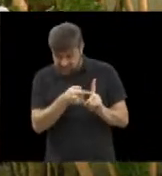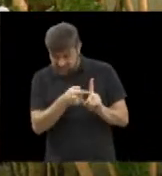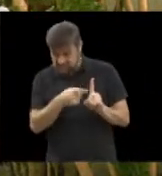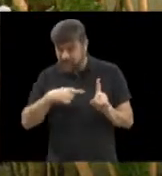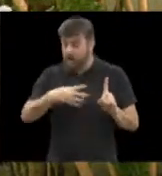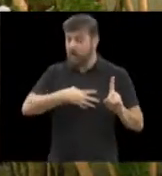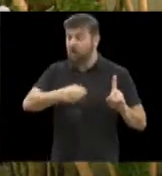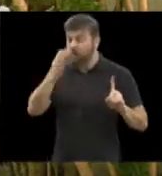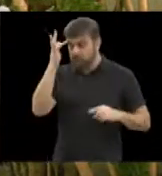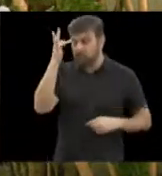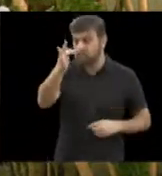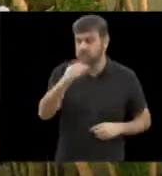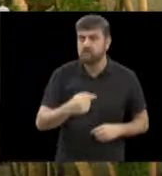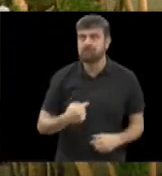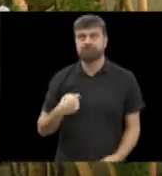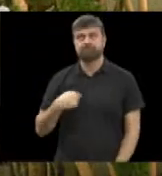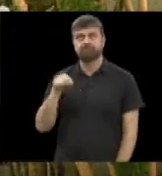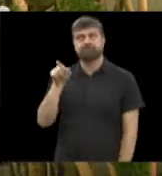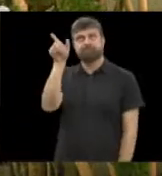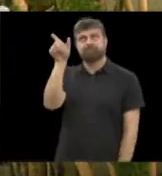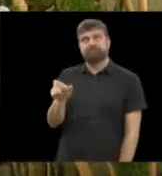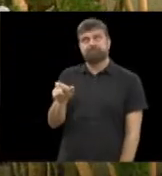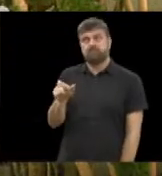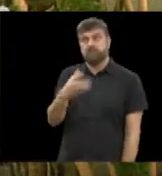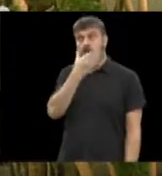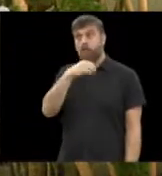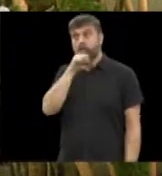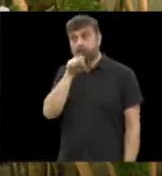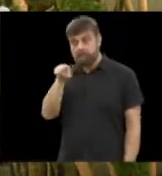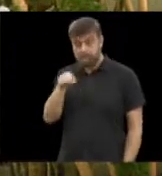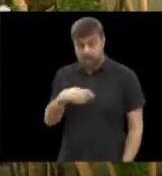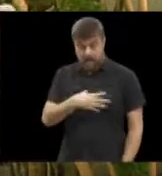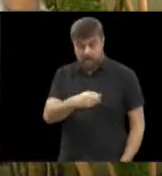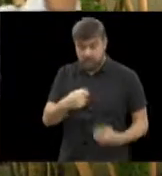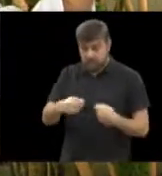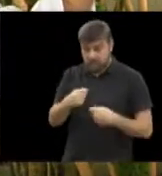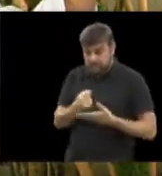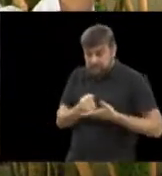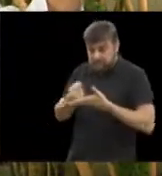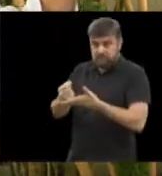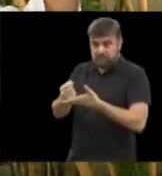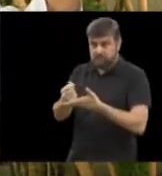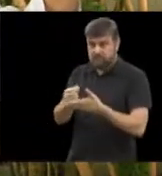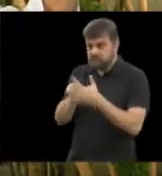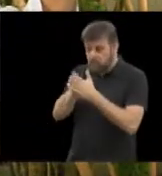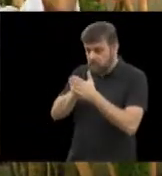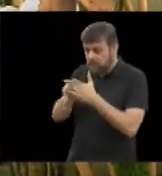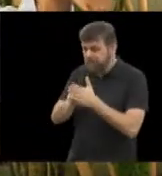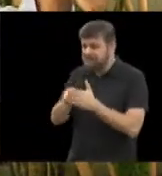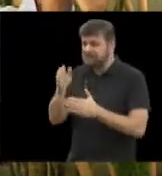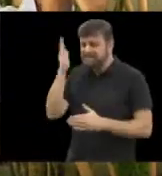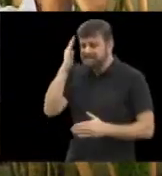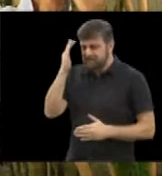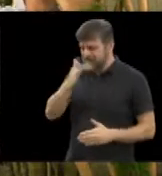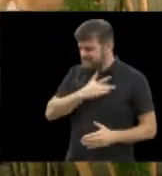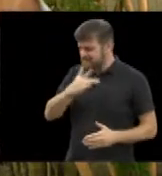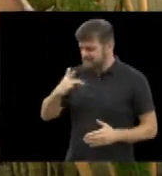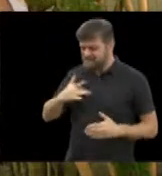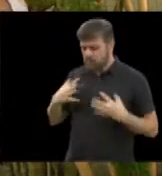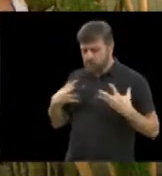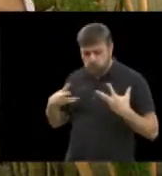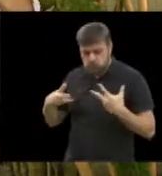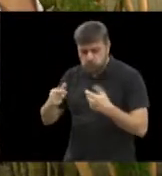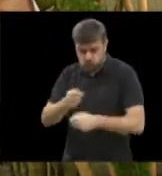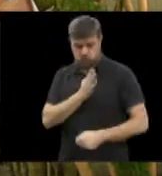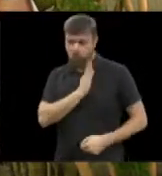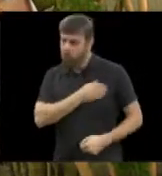ter um filho, eu tenho que pensar que ele vai ser um pai que o filho vai precisar dele. Então, eu peço uma avaliação clínica, cardiológica, eu